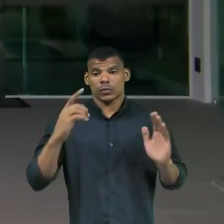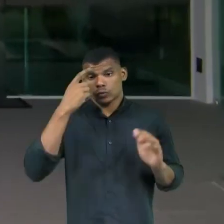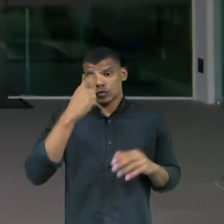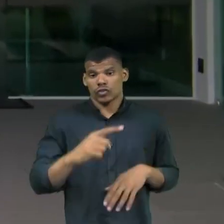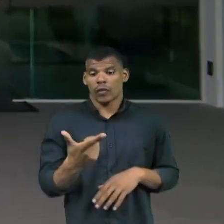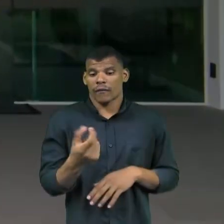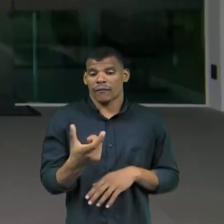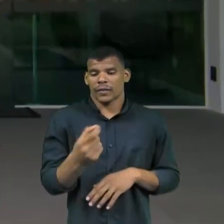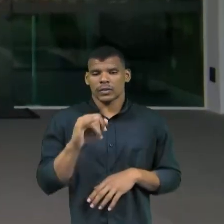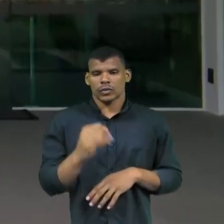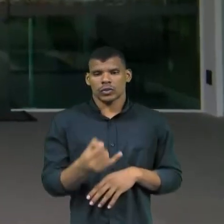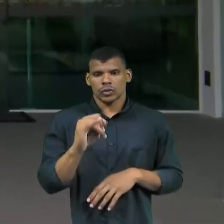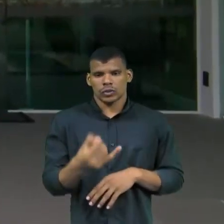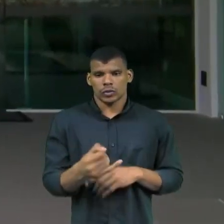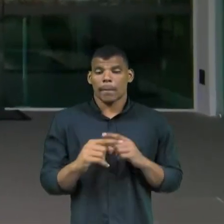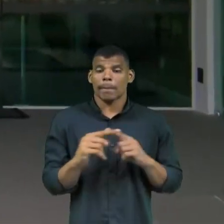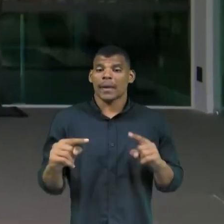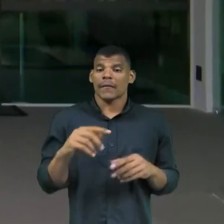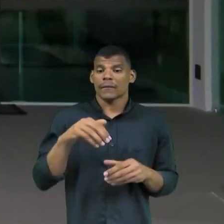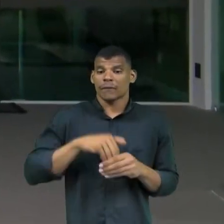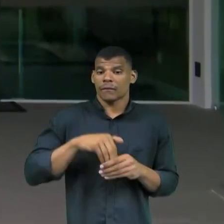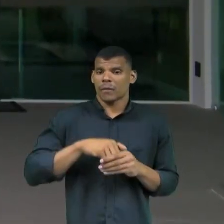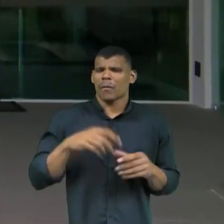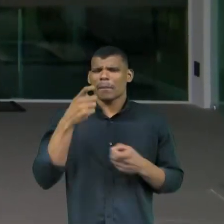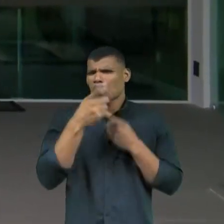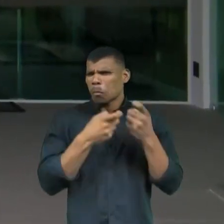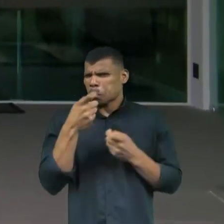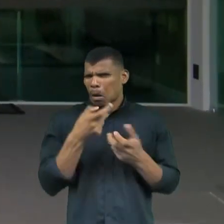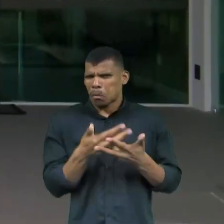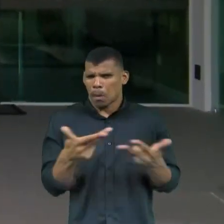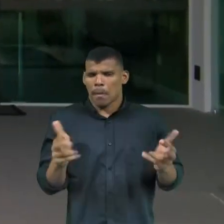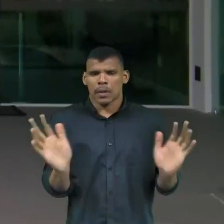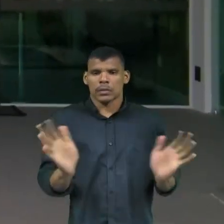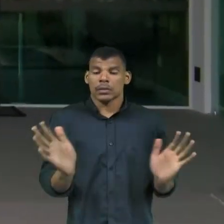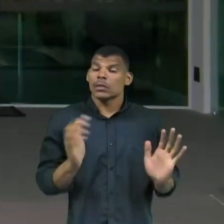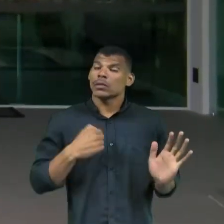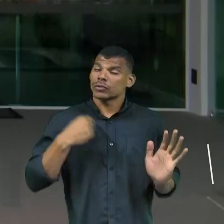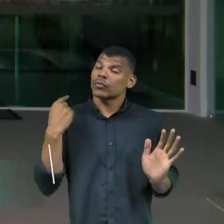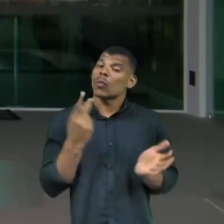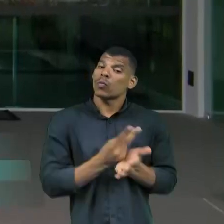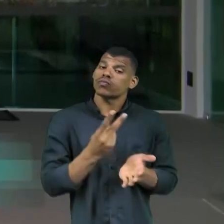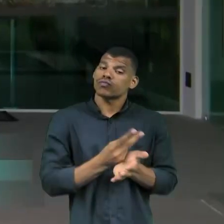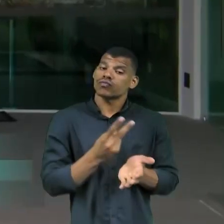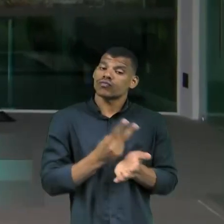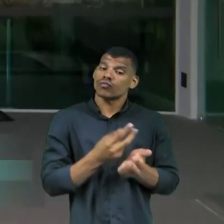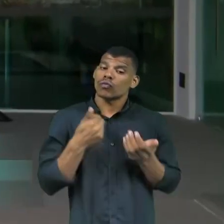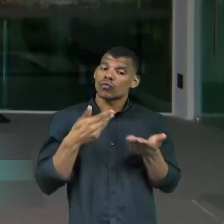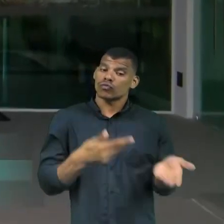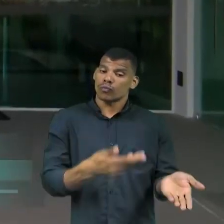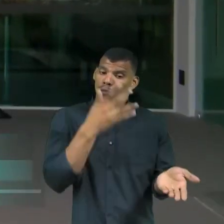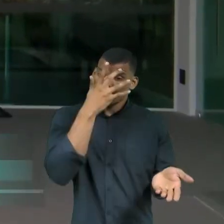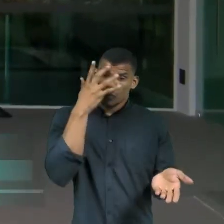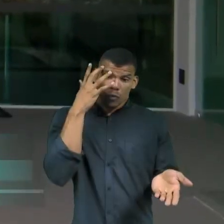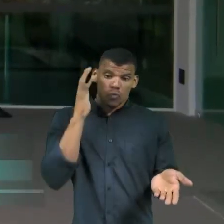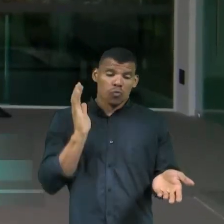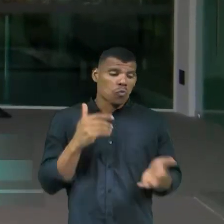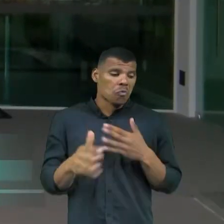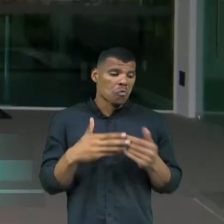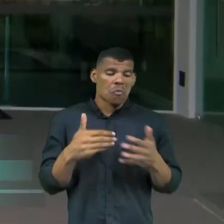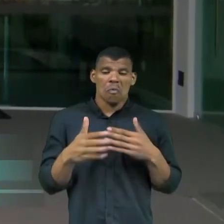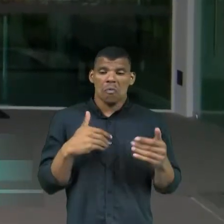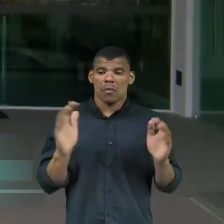janeiro, mas os eleitores não precisam se preocupar, a gente permanece de plantão para fazer o atendimento dos eleitores, seja ele qual for o